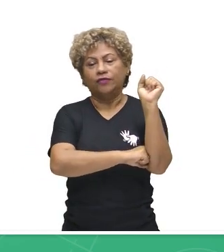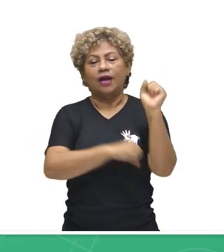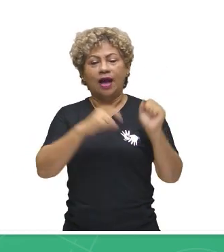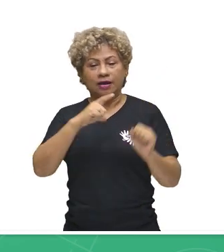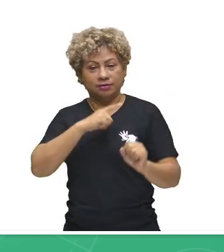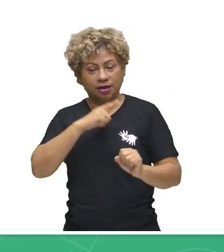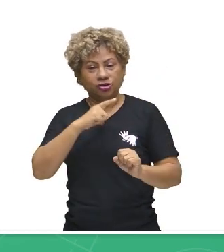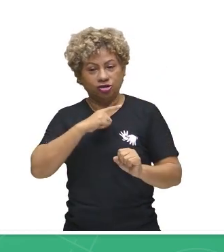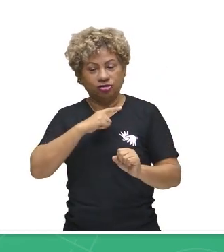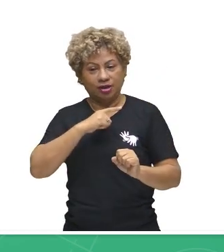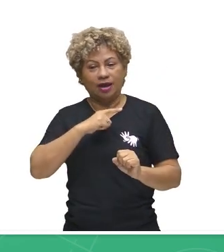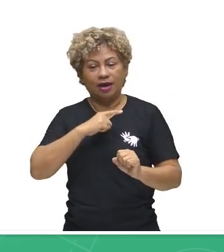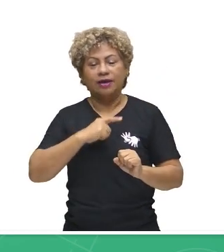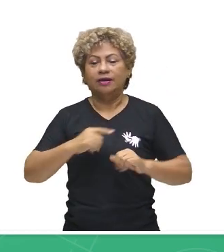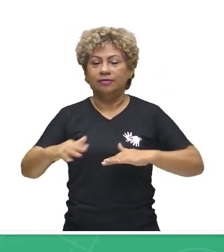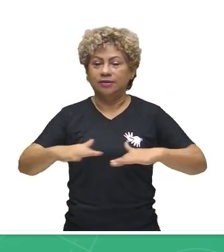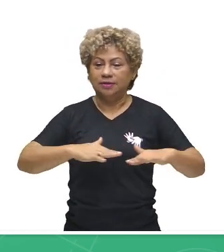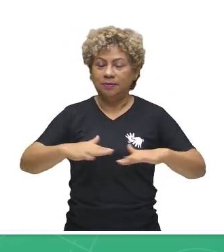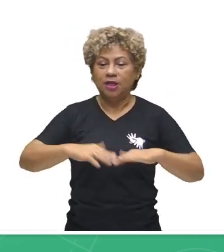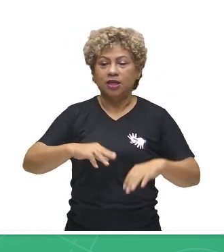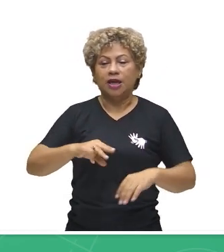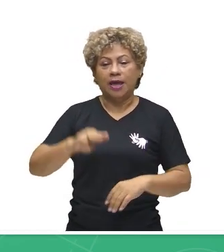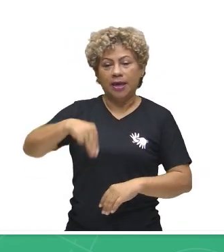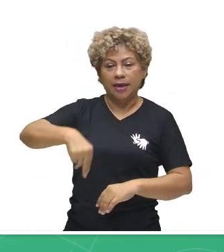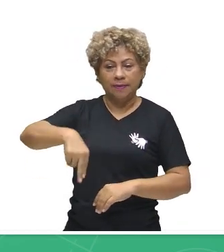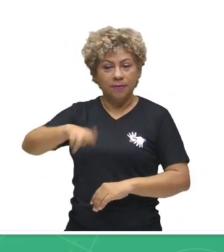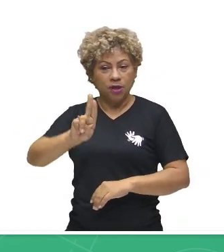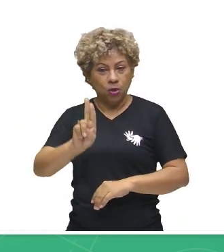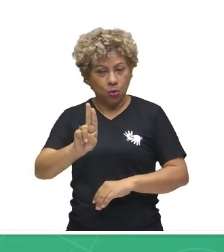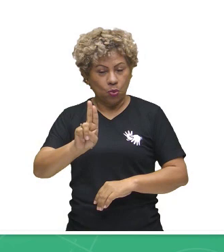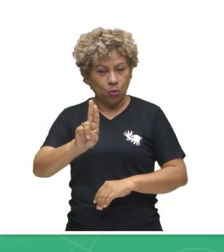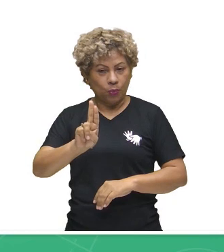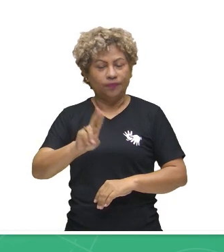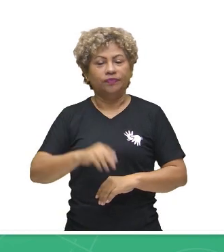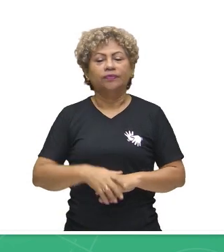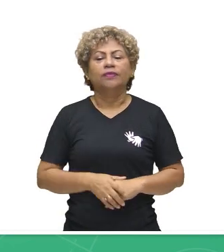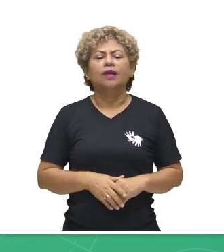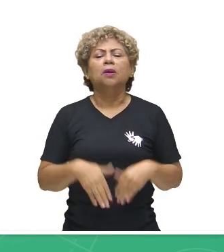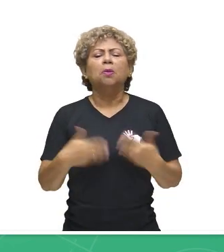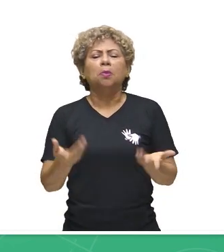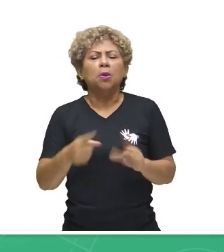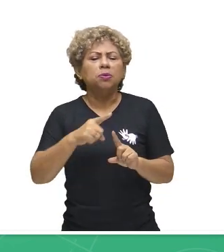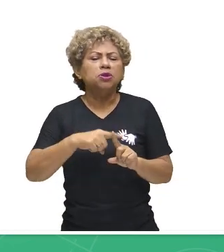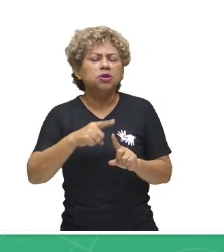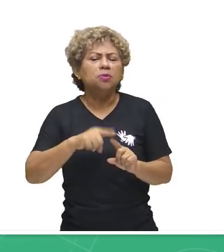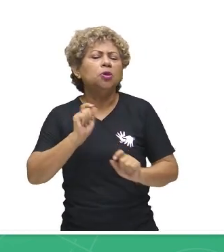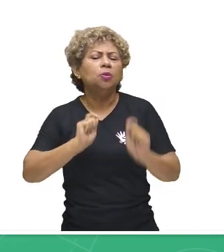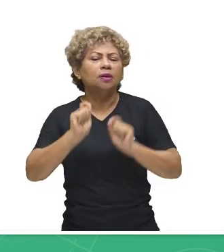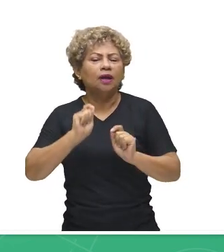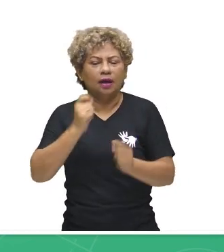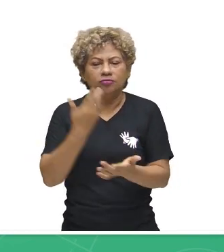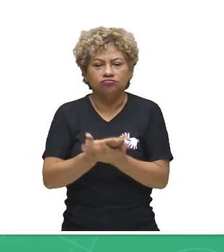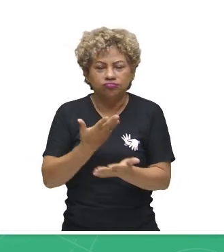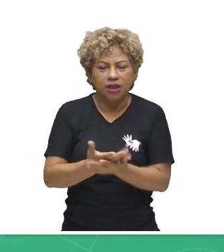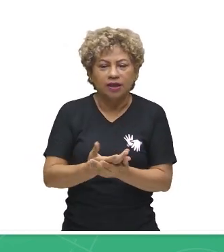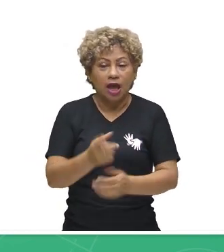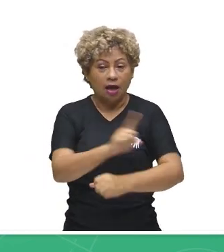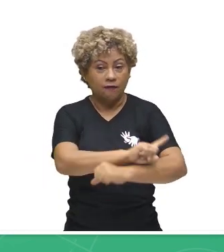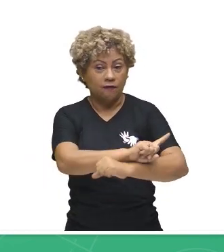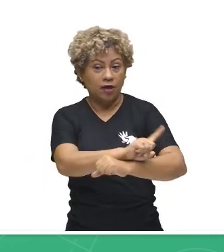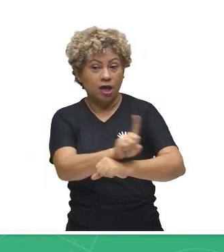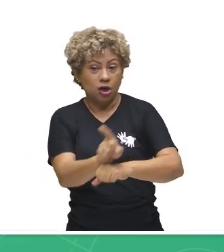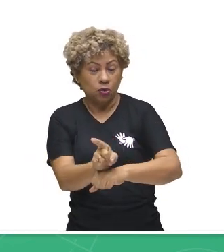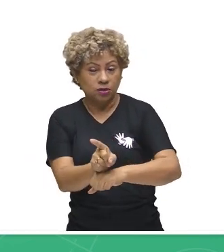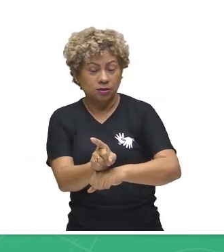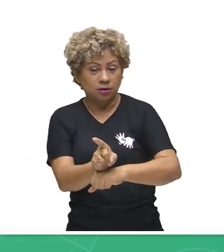Eu pergunto para vocês, no movimento uniforme nós estudamos o quê? Que a velocidade ela é